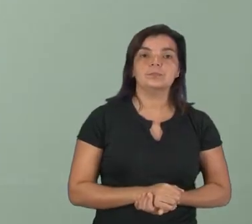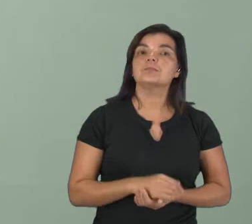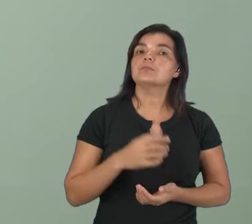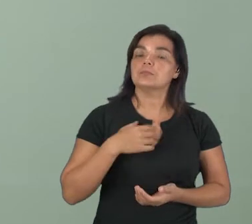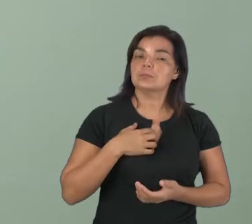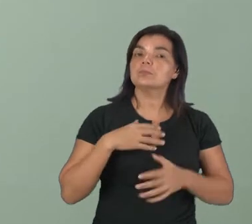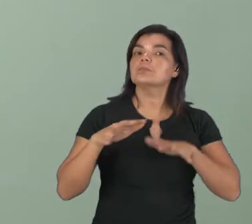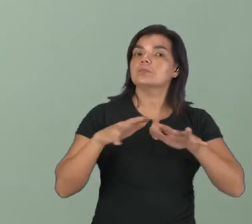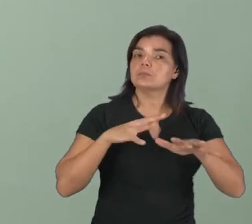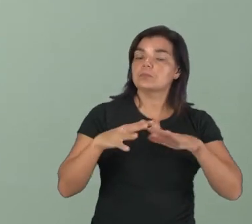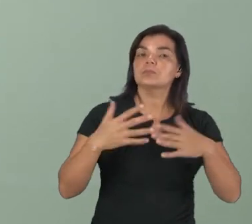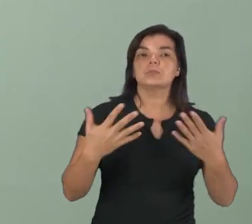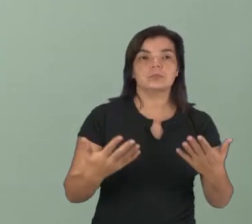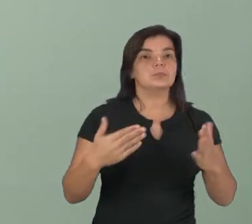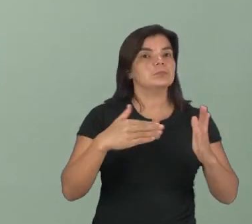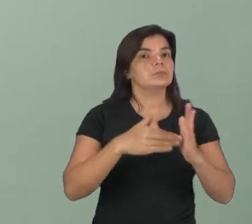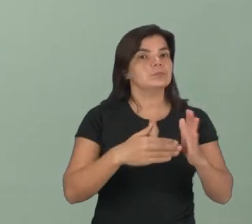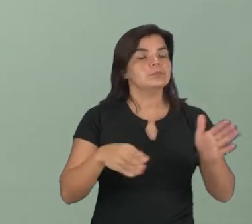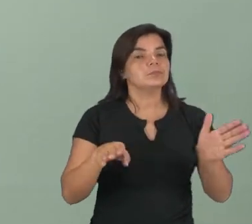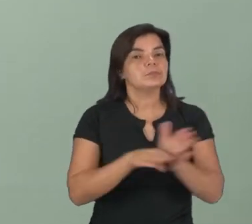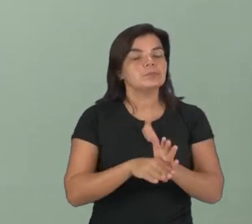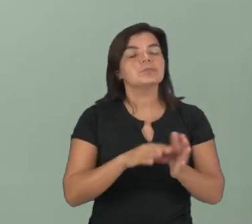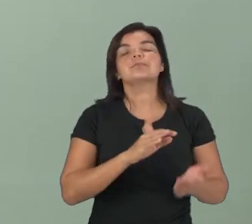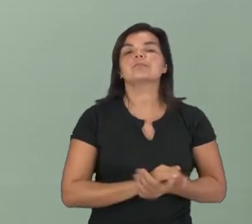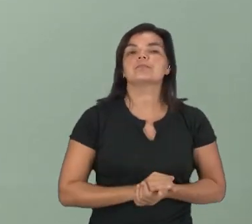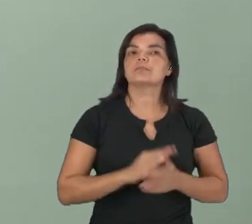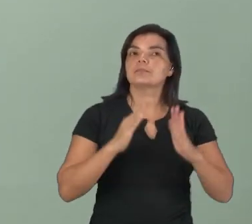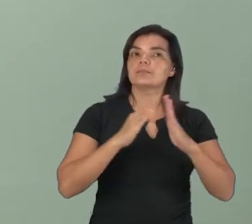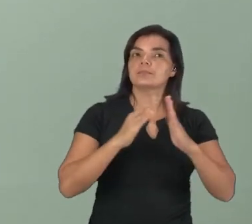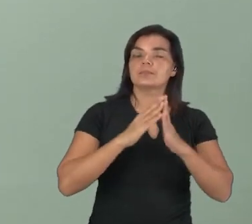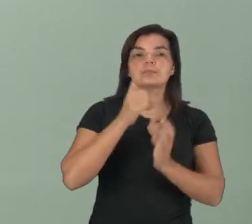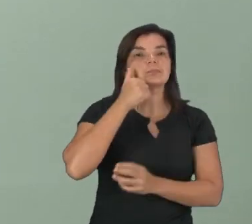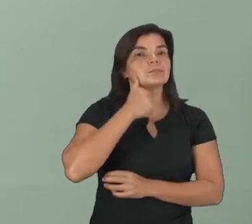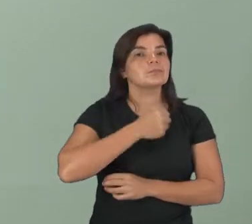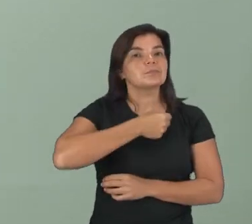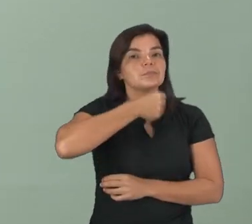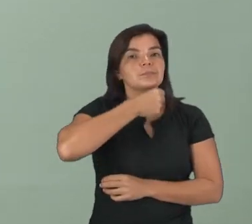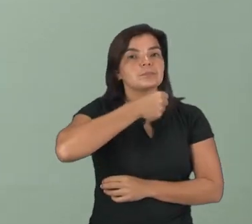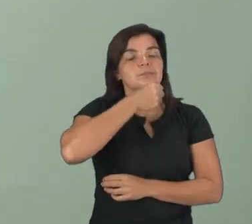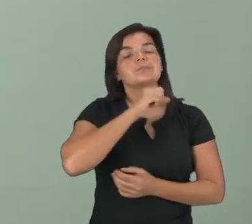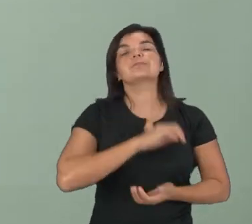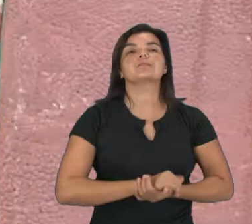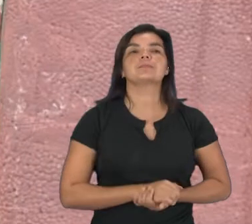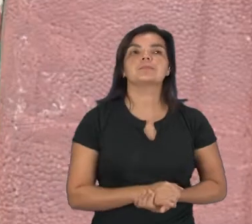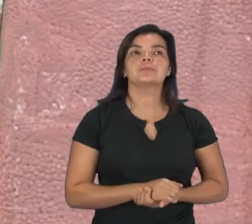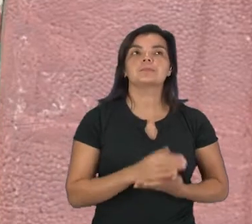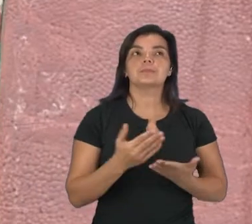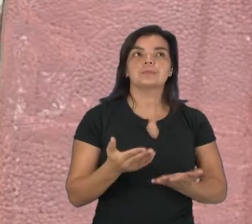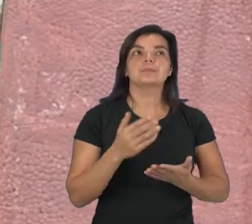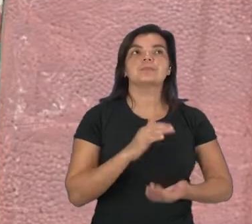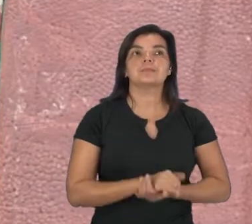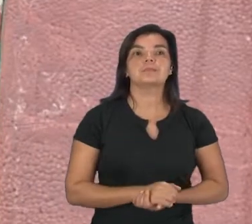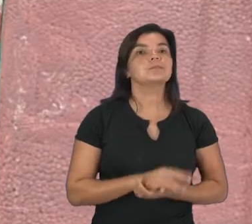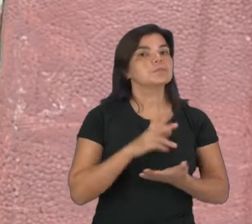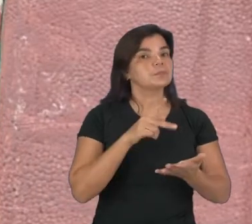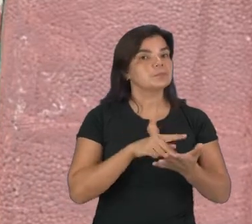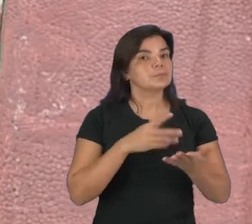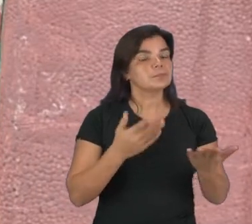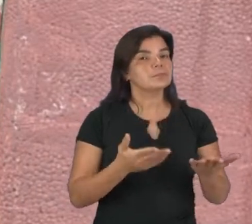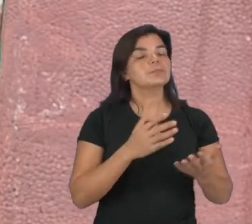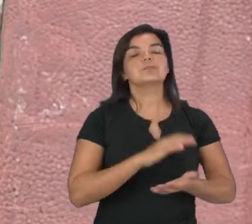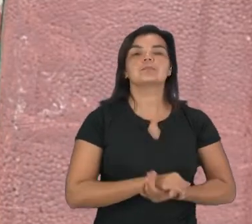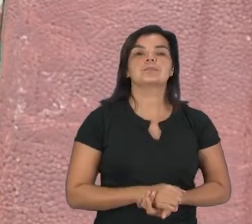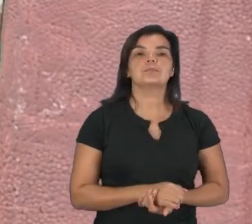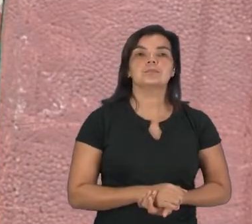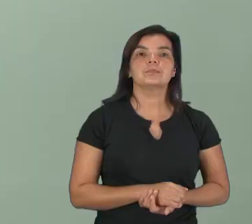bem movimentado, até chegar à casa da vovó, que é esta, não é mesmo? Então,